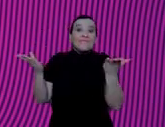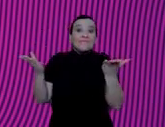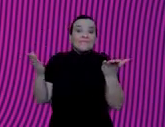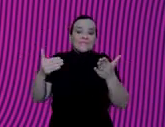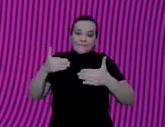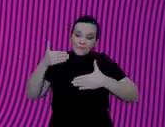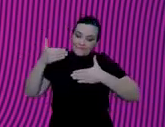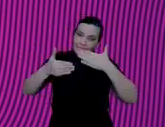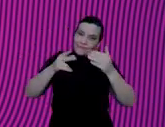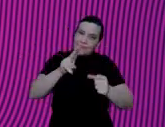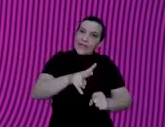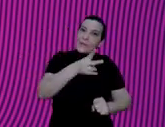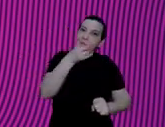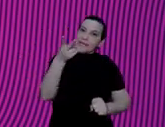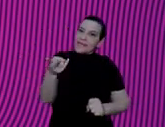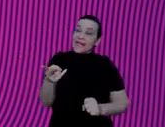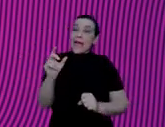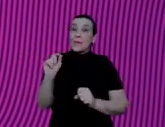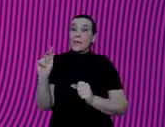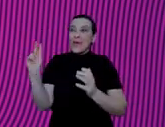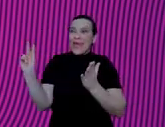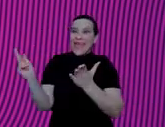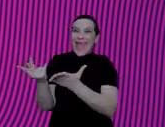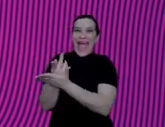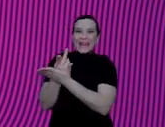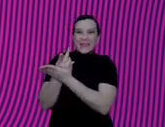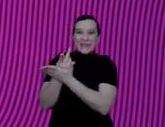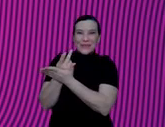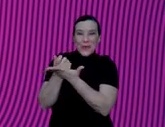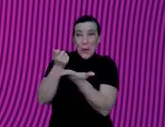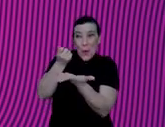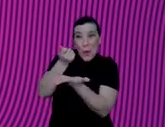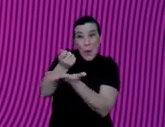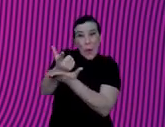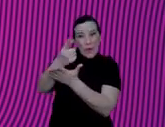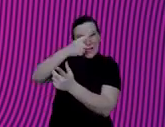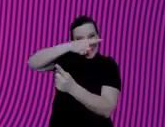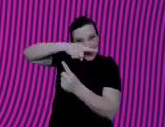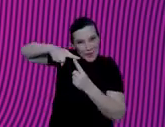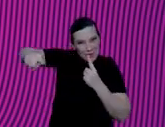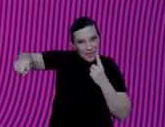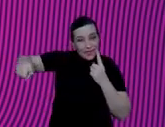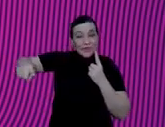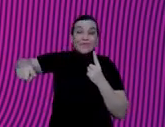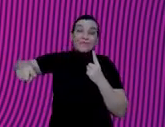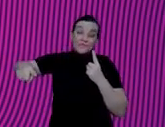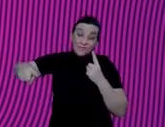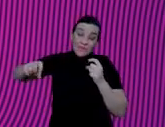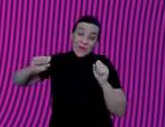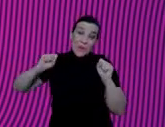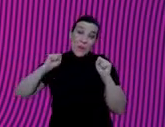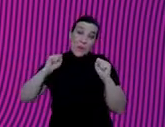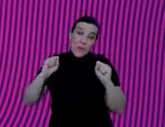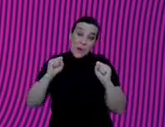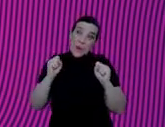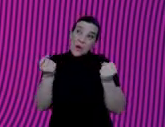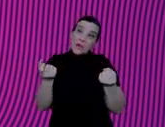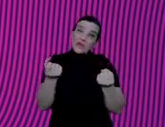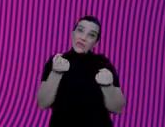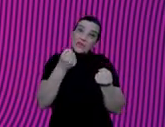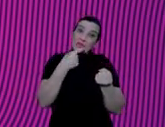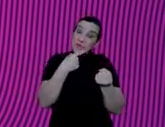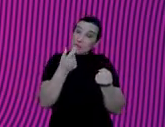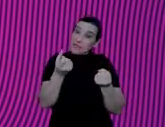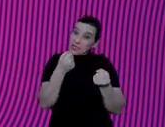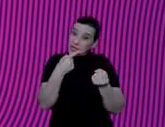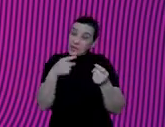ilegal. Migrando para o mercado ilegal, seja pelo desvio de medicamentos prescritos, seja o que é mais grave, pelo